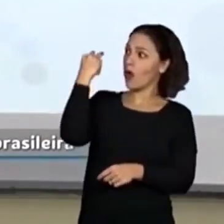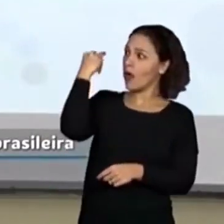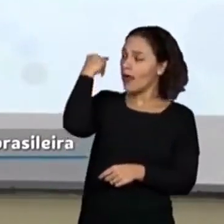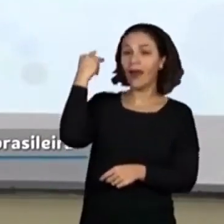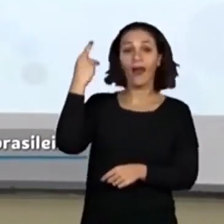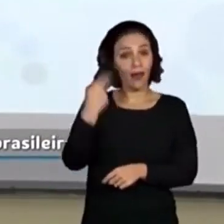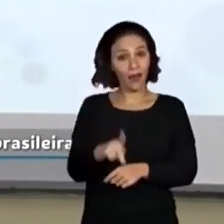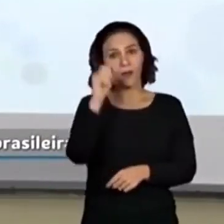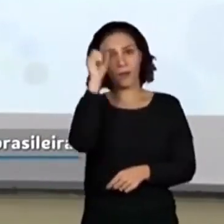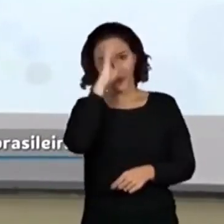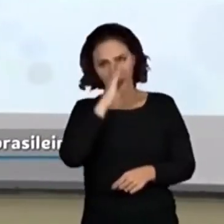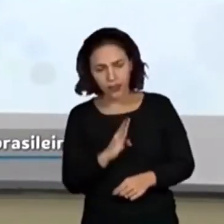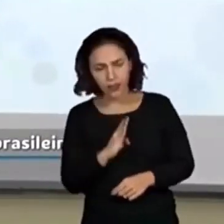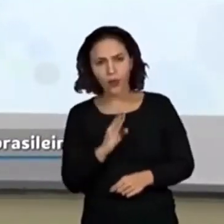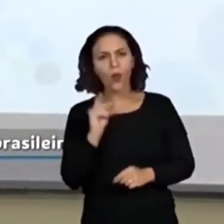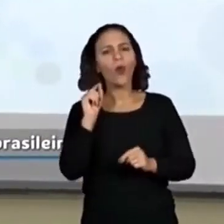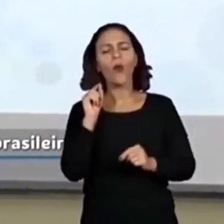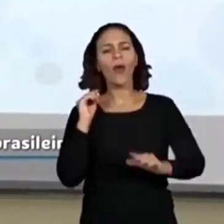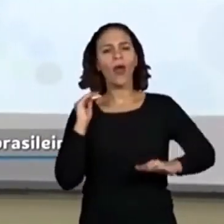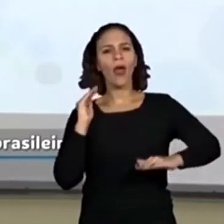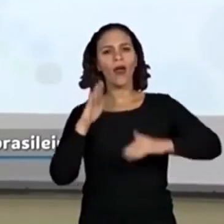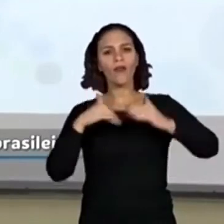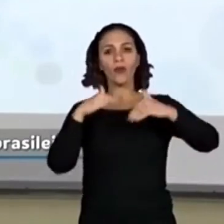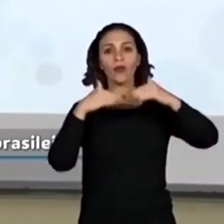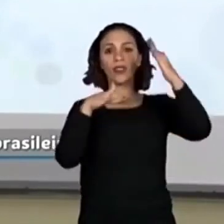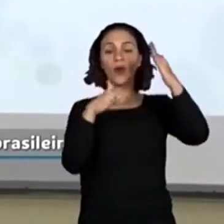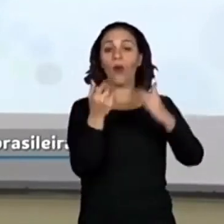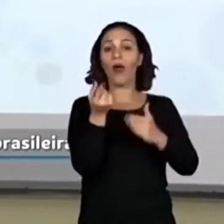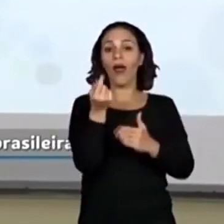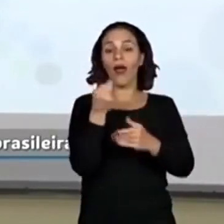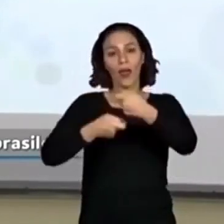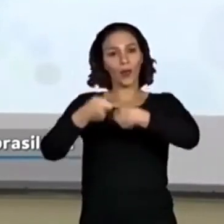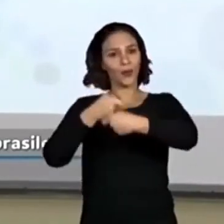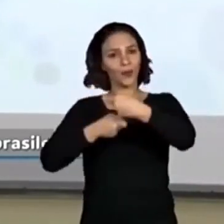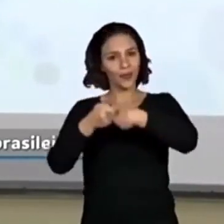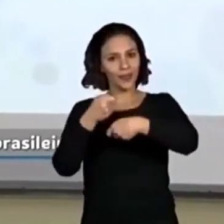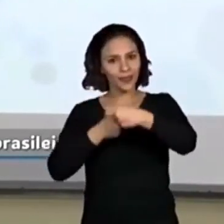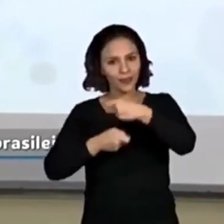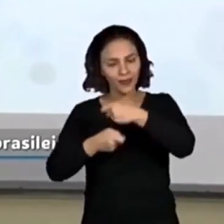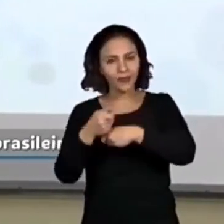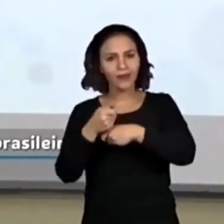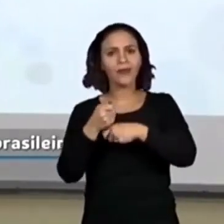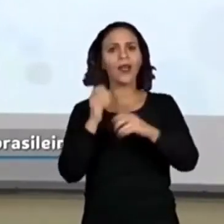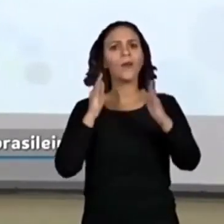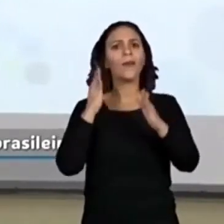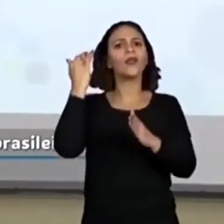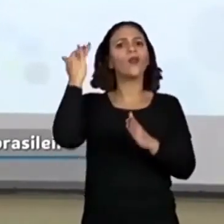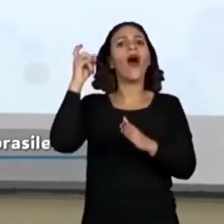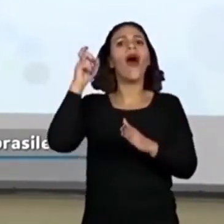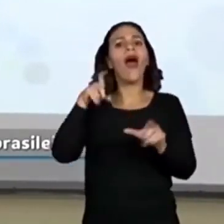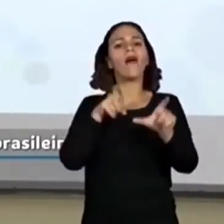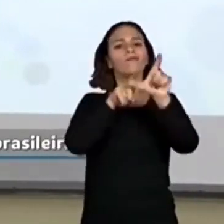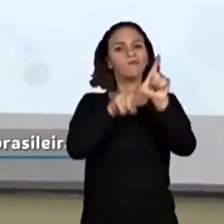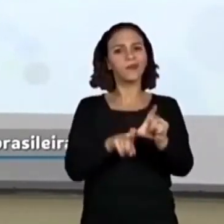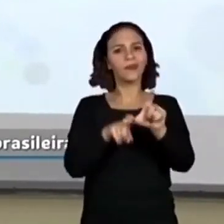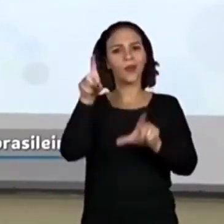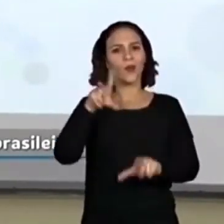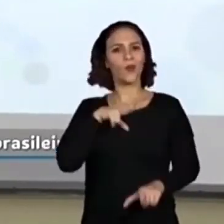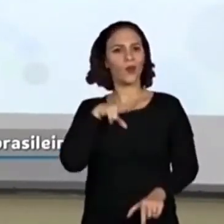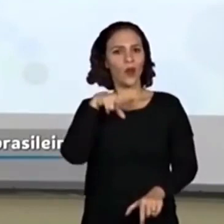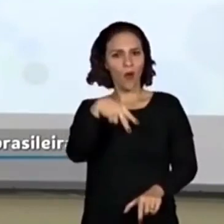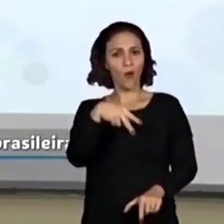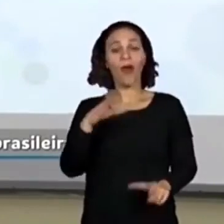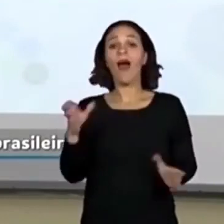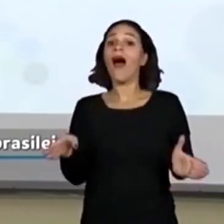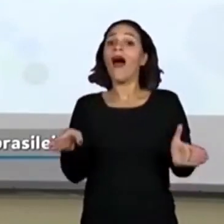onde a evolução do quadro econômico, que vem do período da colônia, até chegar